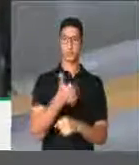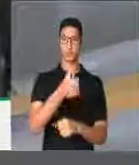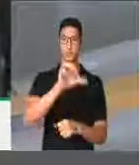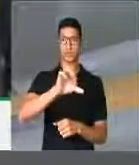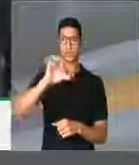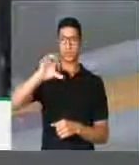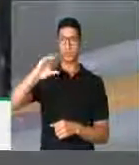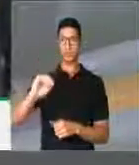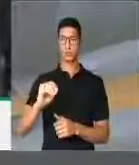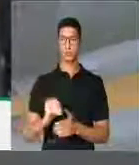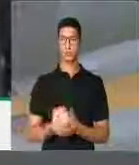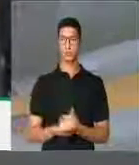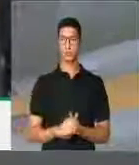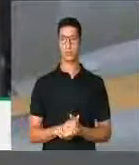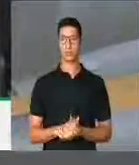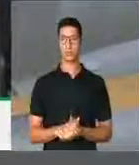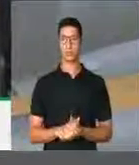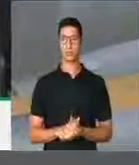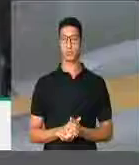90,